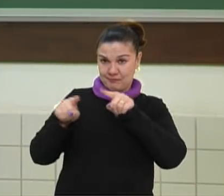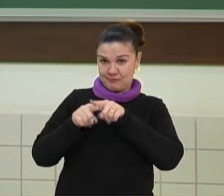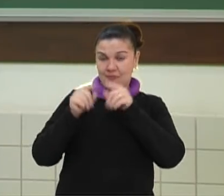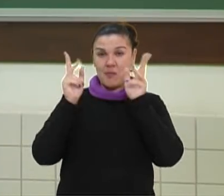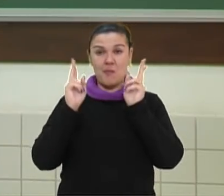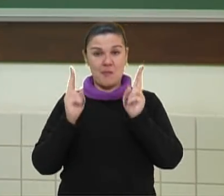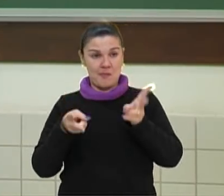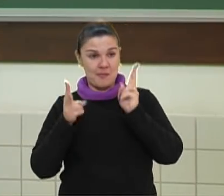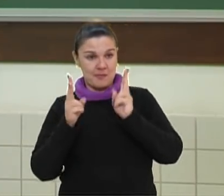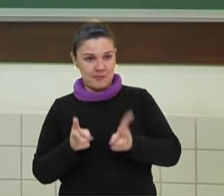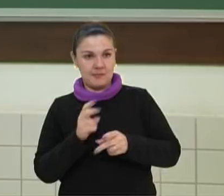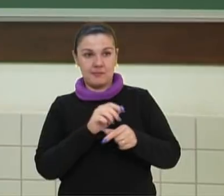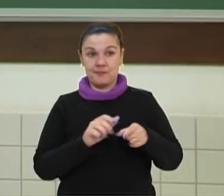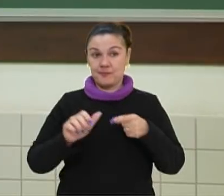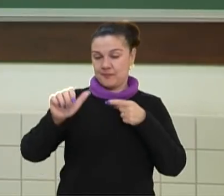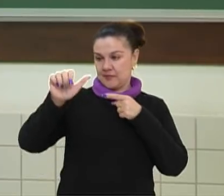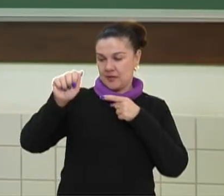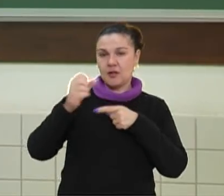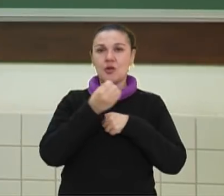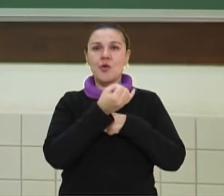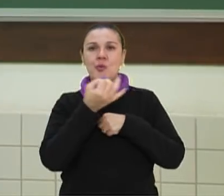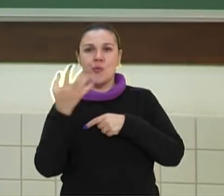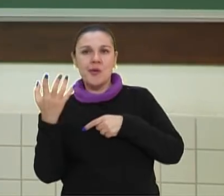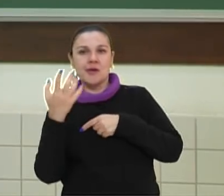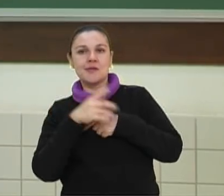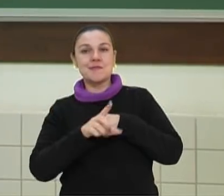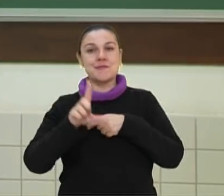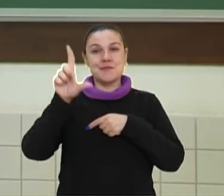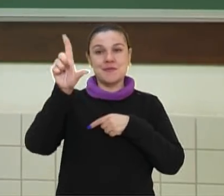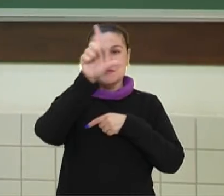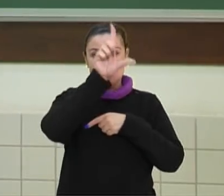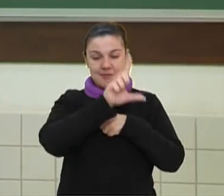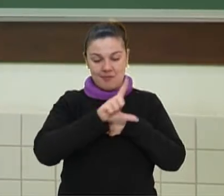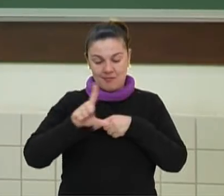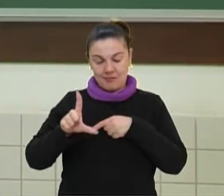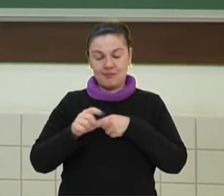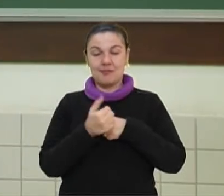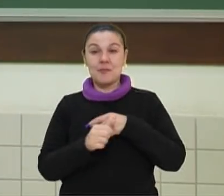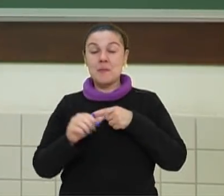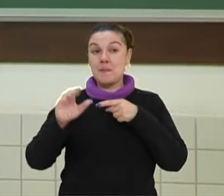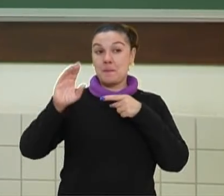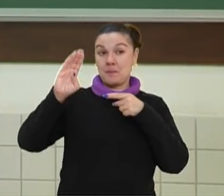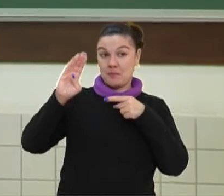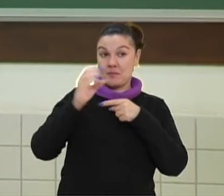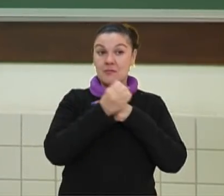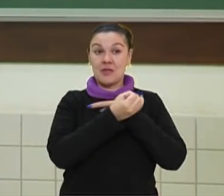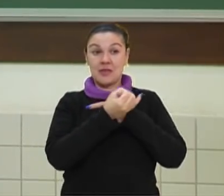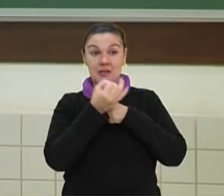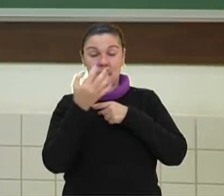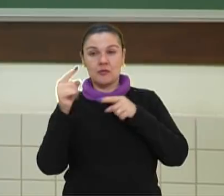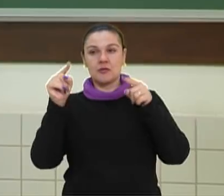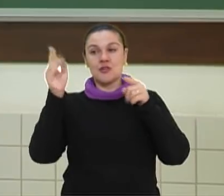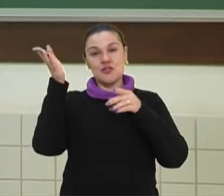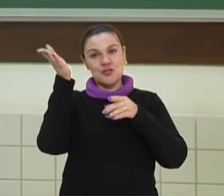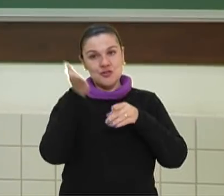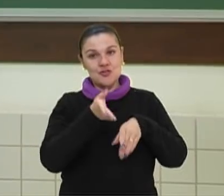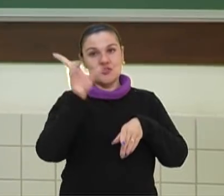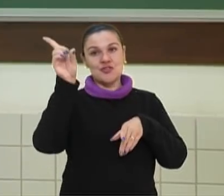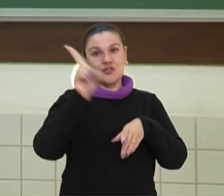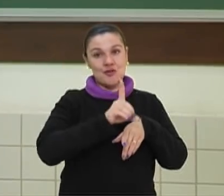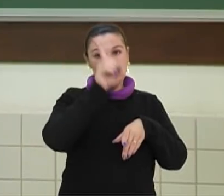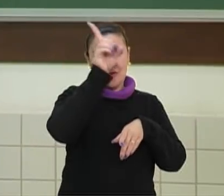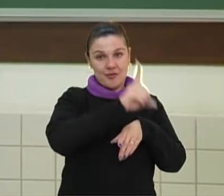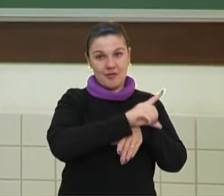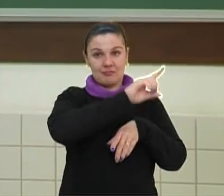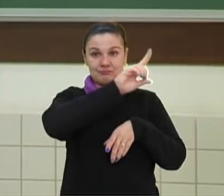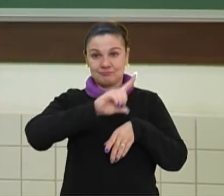tá bom? Letra A, a quantidade de lados desse polígono. E letra B, a quantidade de diagonais do